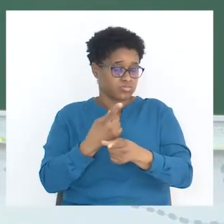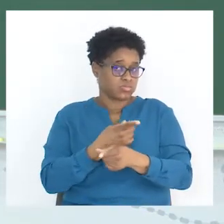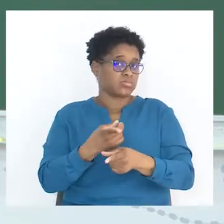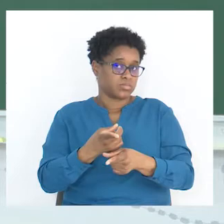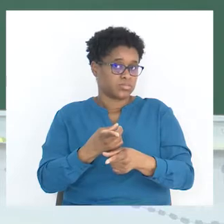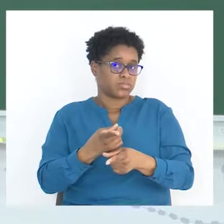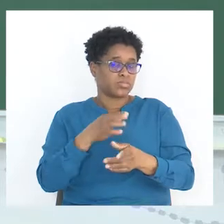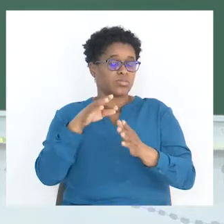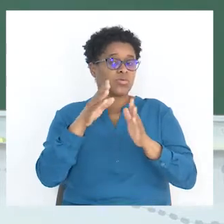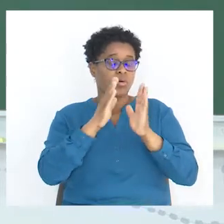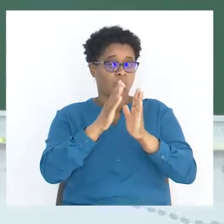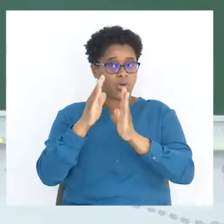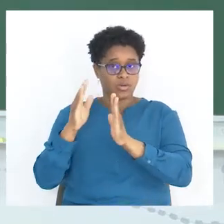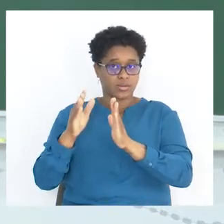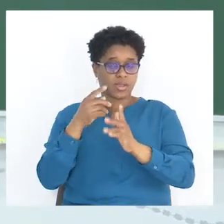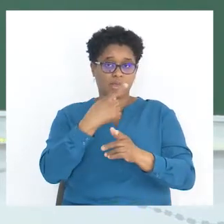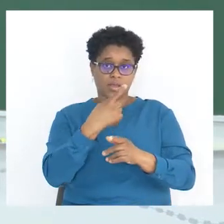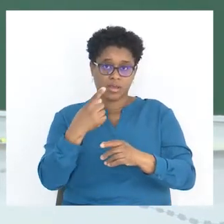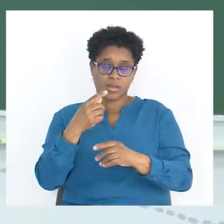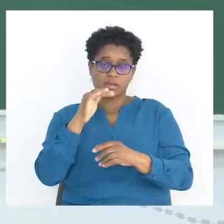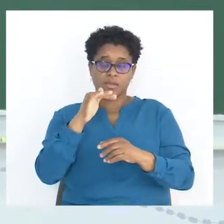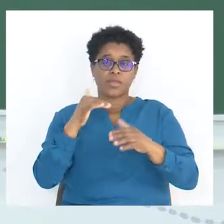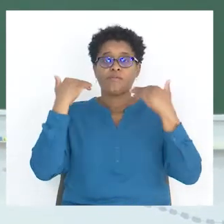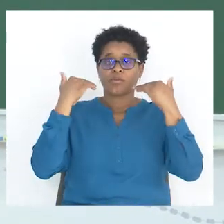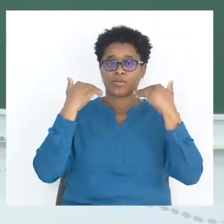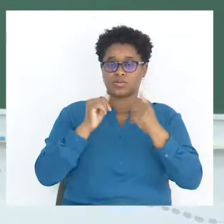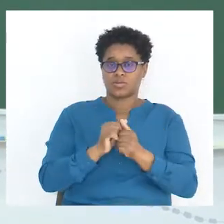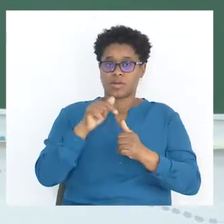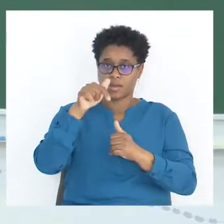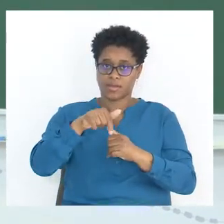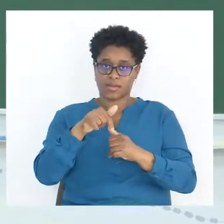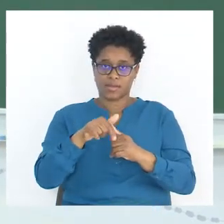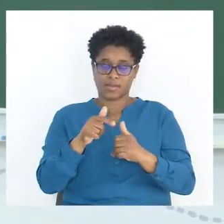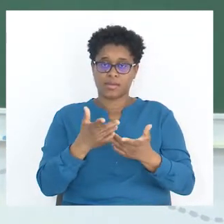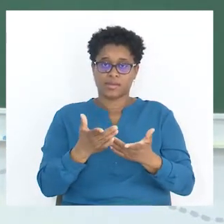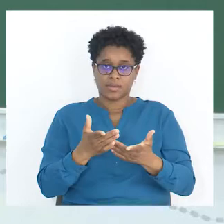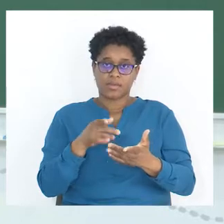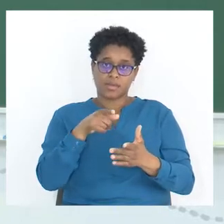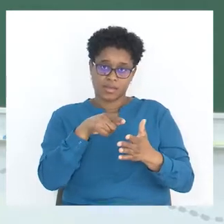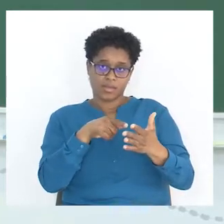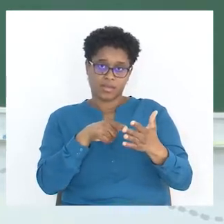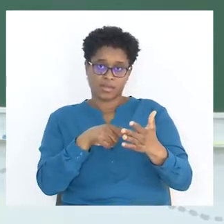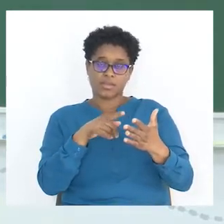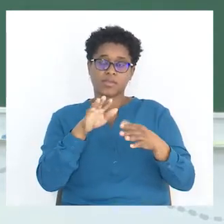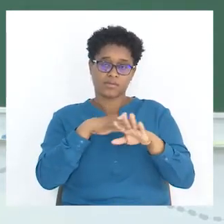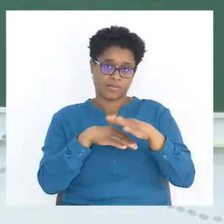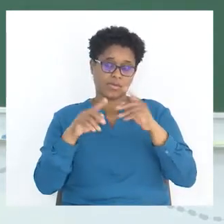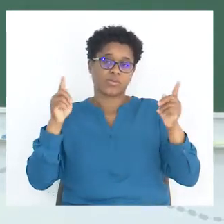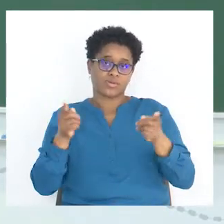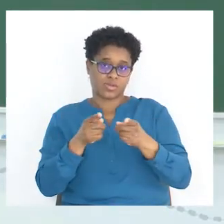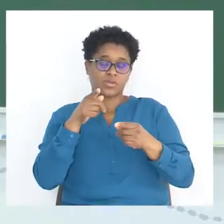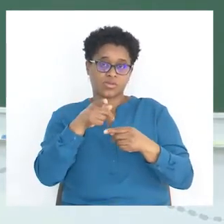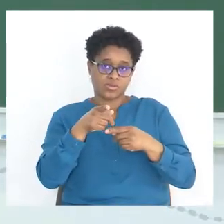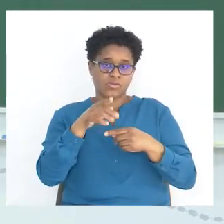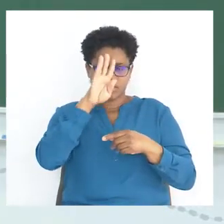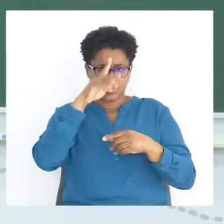aquilo por ordem. Cada parágrafo traz uma informação. Aqui na confecção do resumo, tu vais